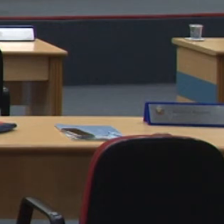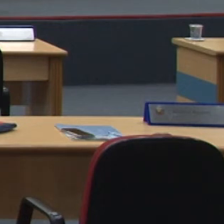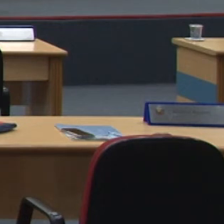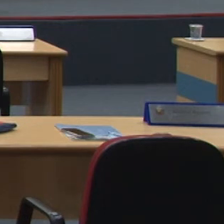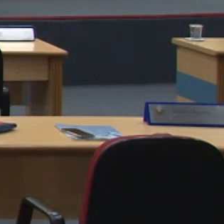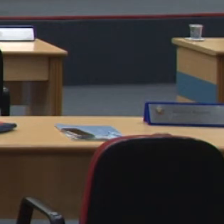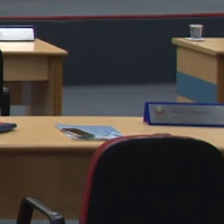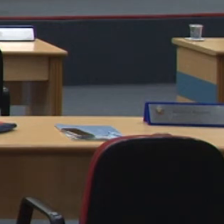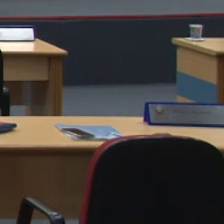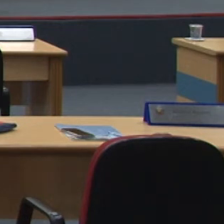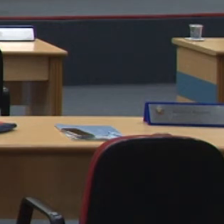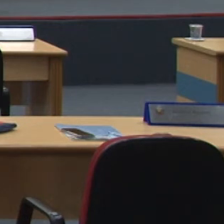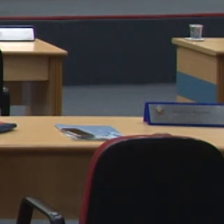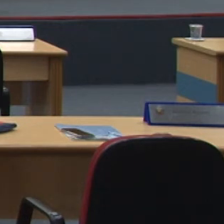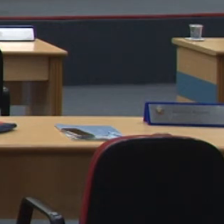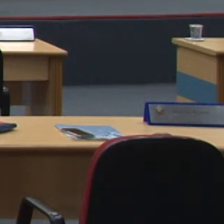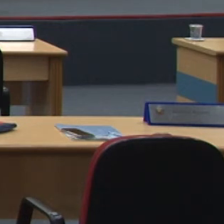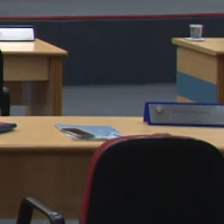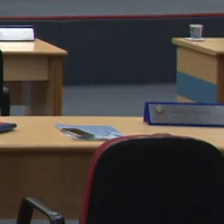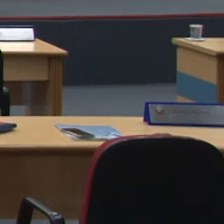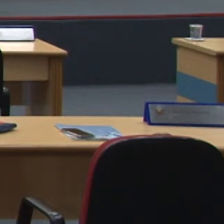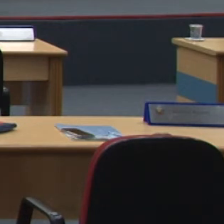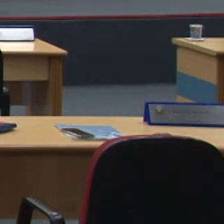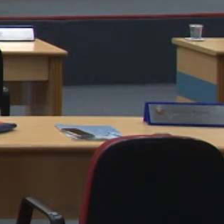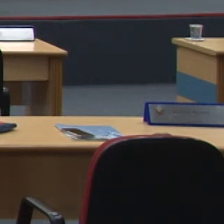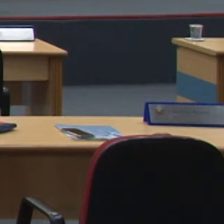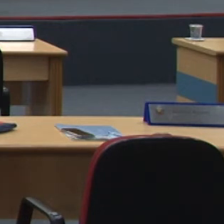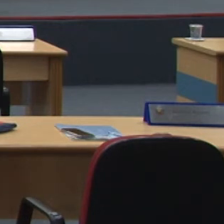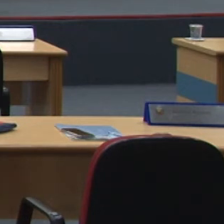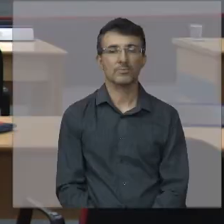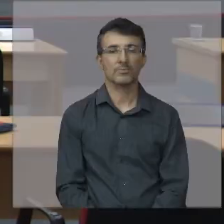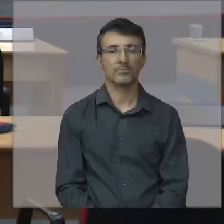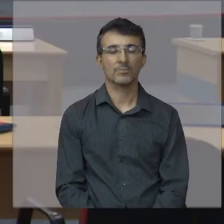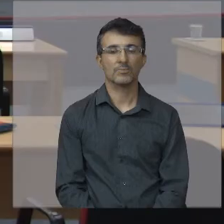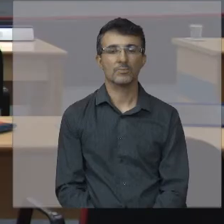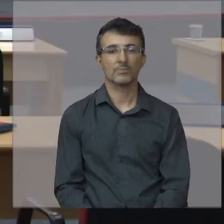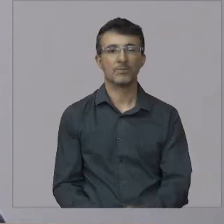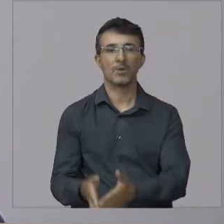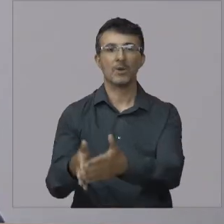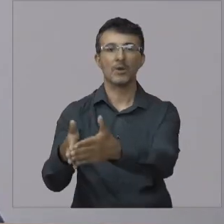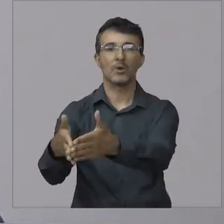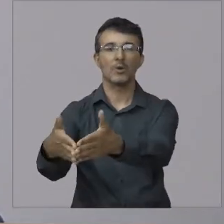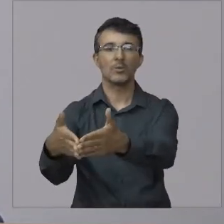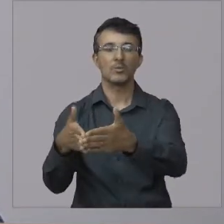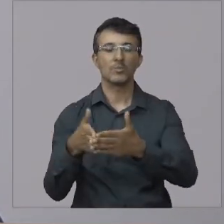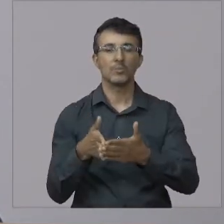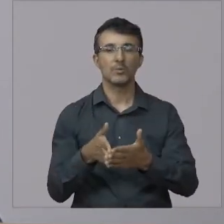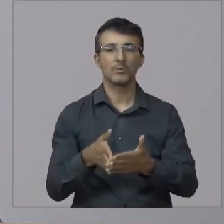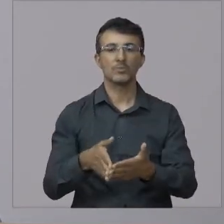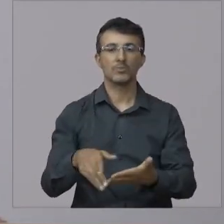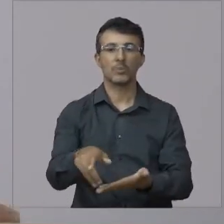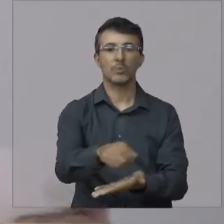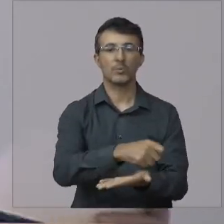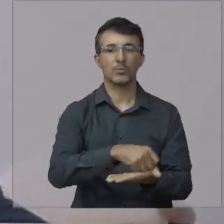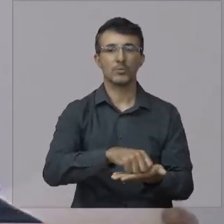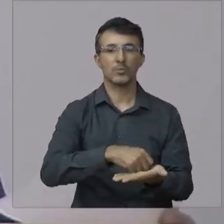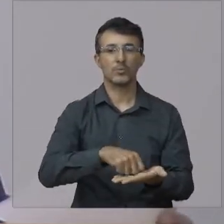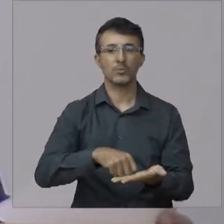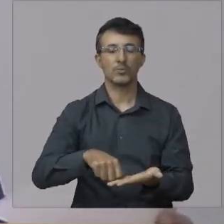peço então para fazer a rúbrica para a votação do segundo